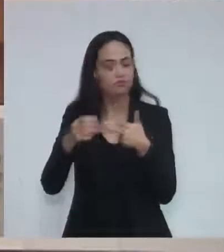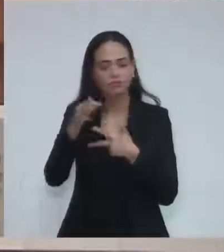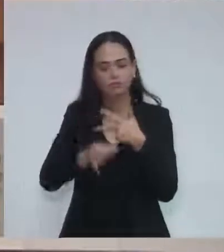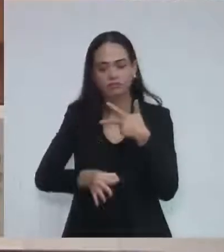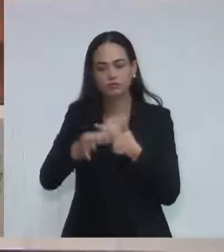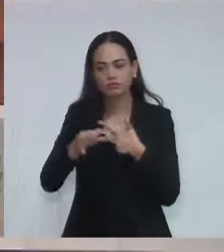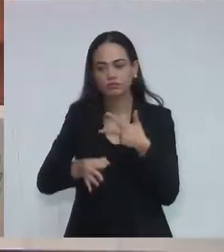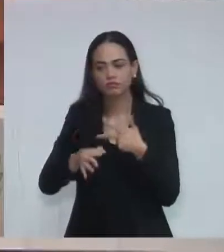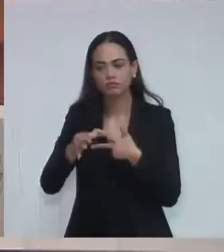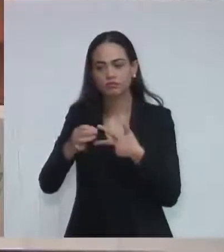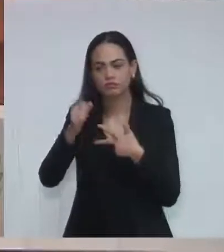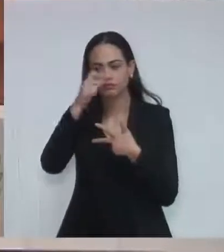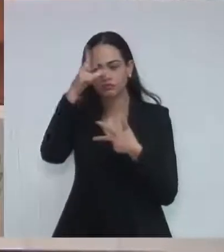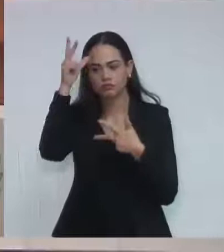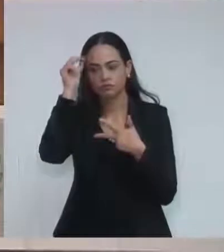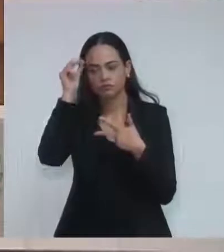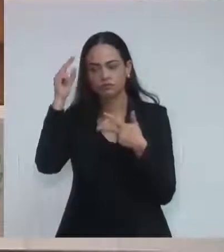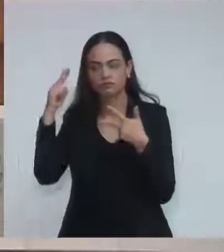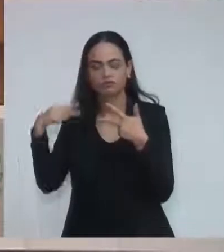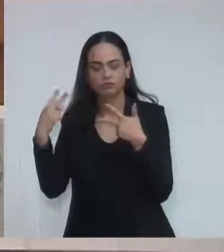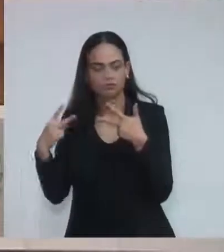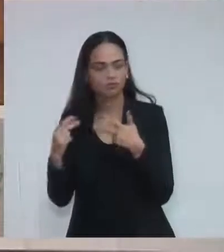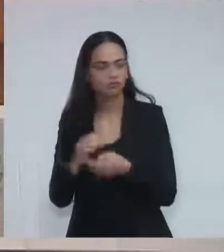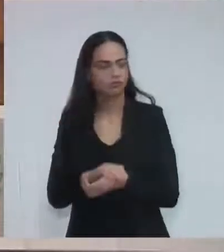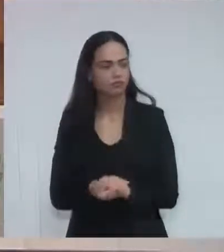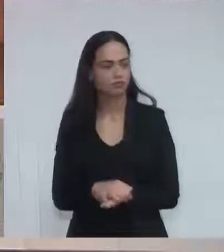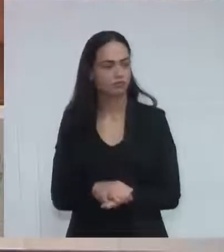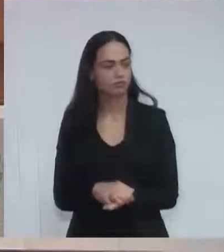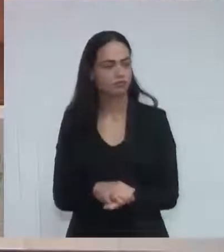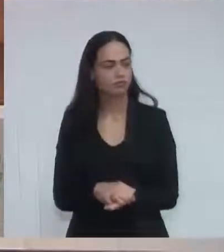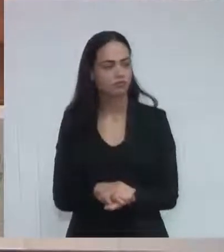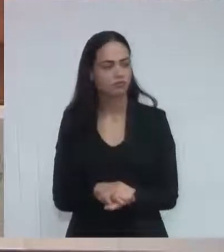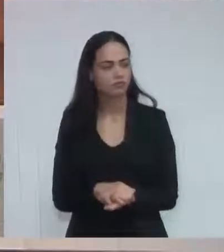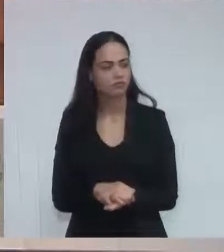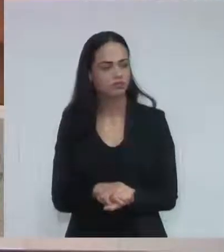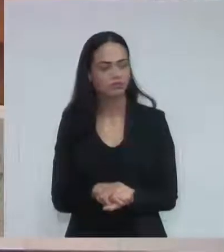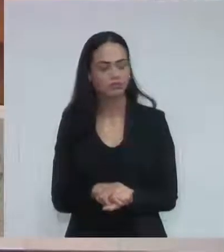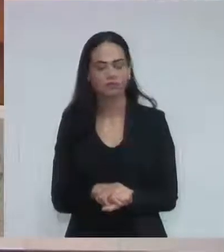globalmente na forma nominada pelo autor verdadeiro plano